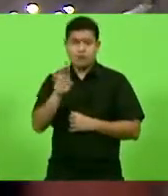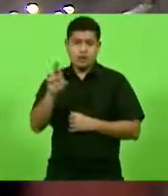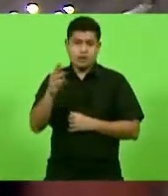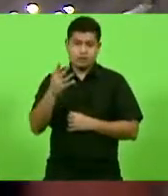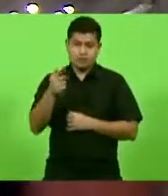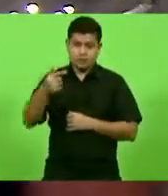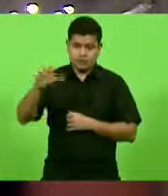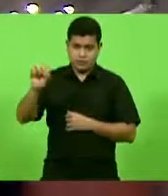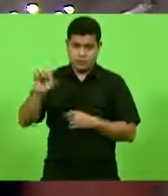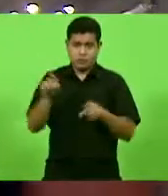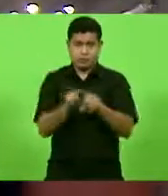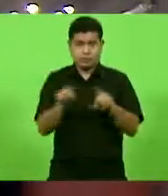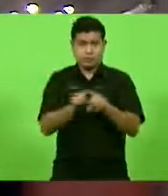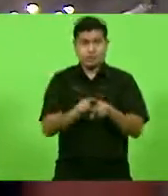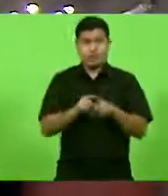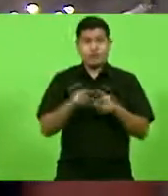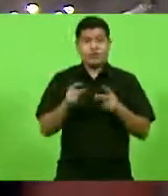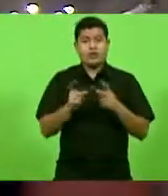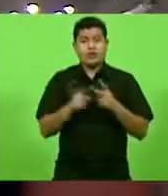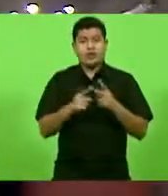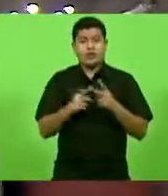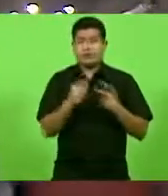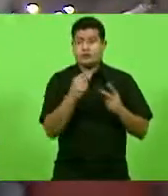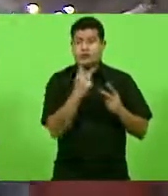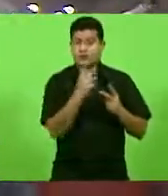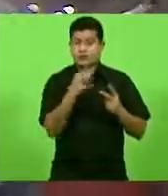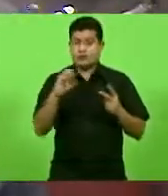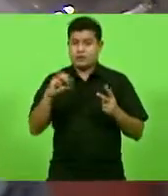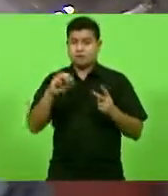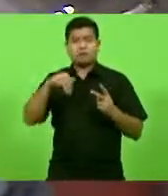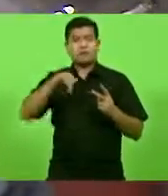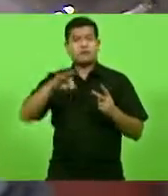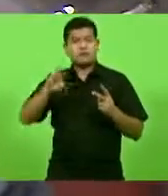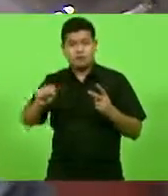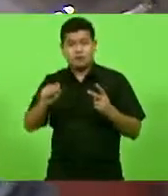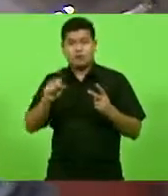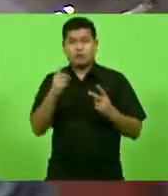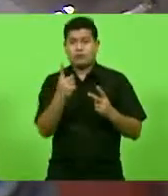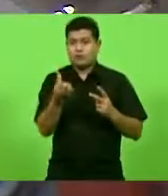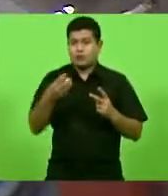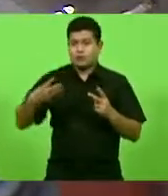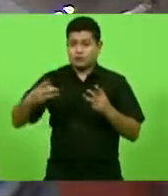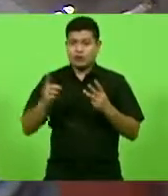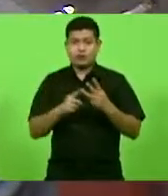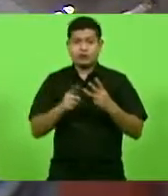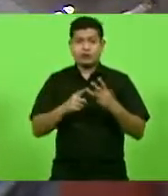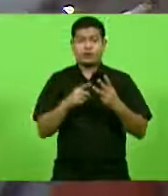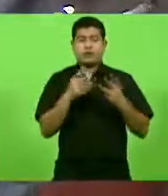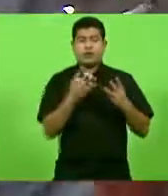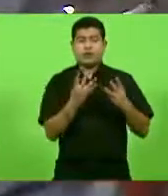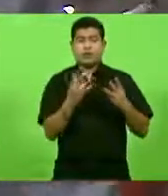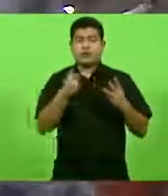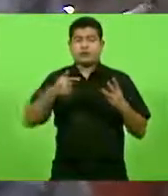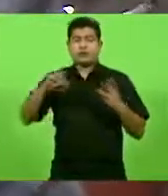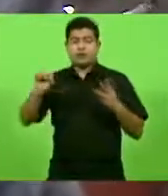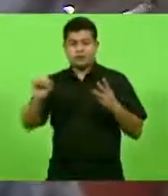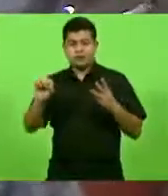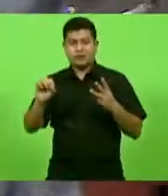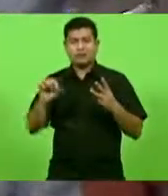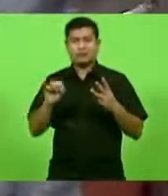para a BR-280. E outros 400 milhões de reais a serem carimbados para outras rodovias, mas